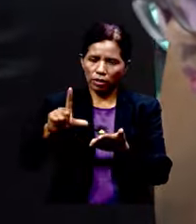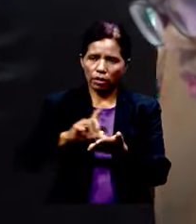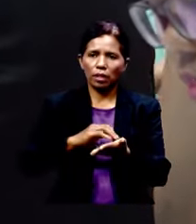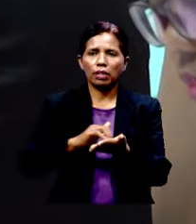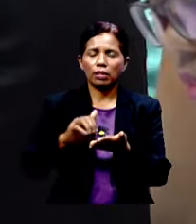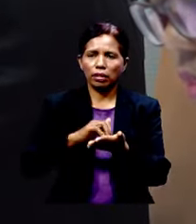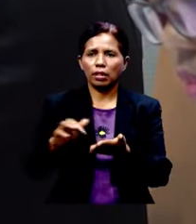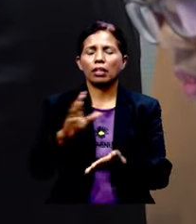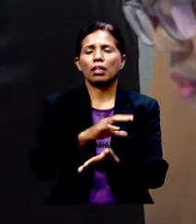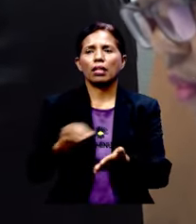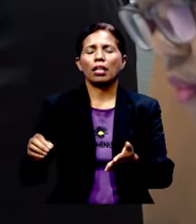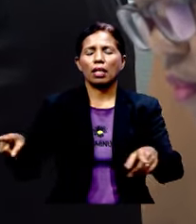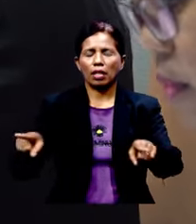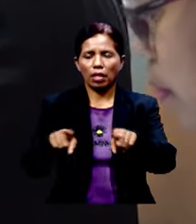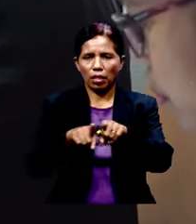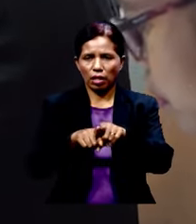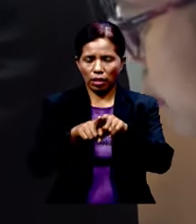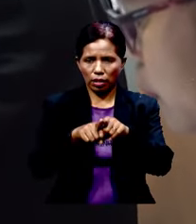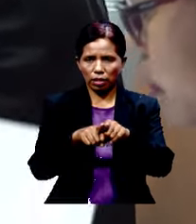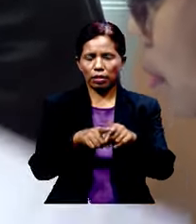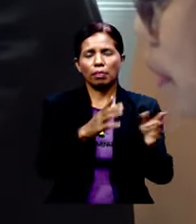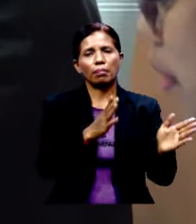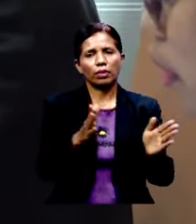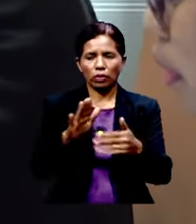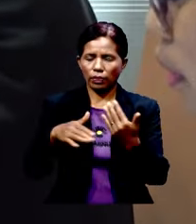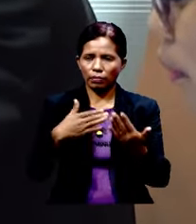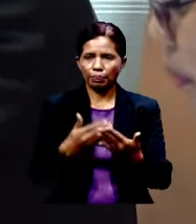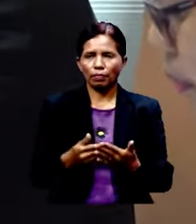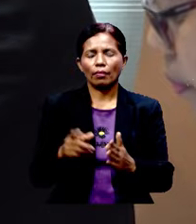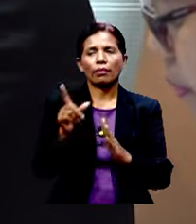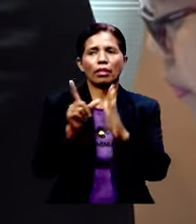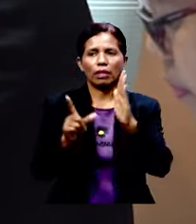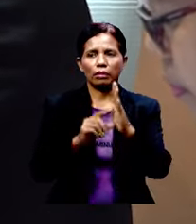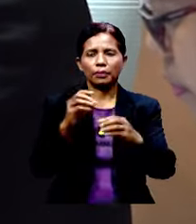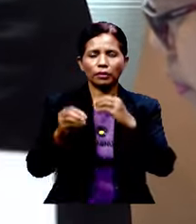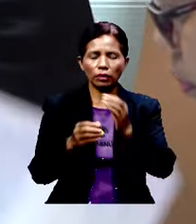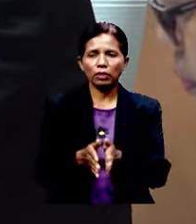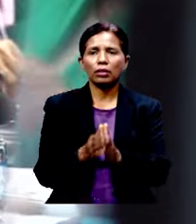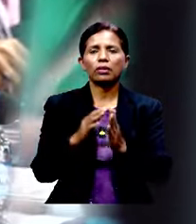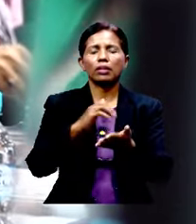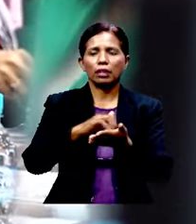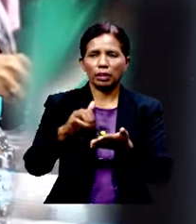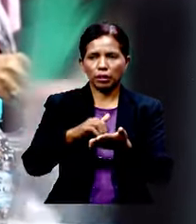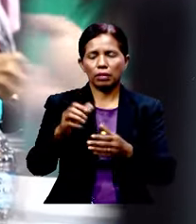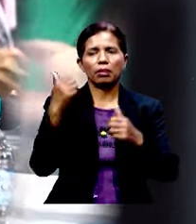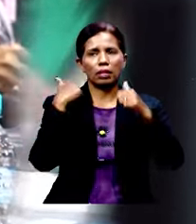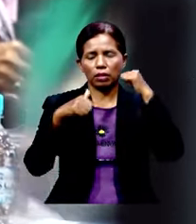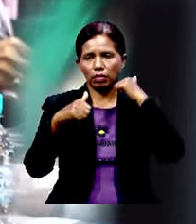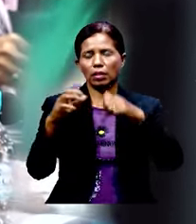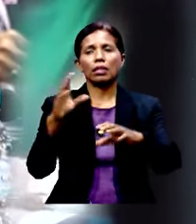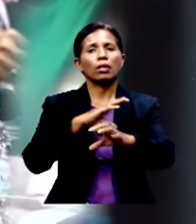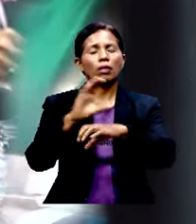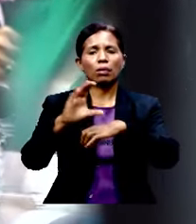serve no dar janela única ba processo CIRANE. No NEMOS, decreto-lei com o licenciamento setorial para atividade